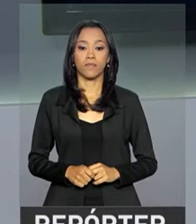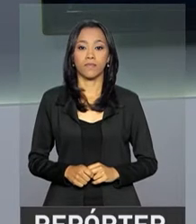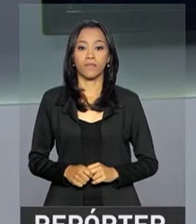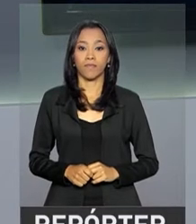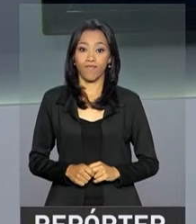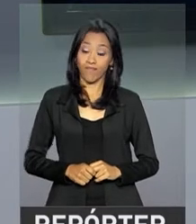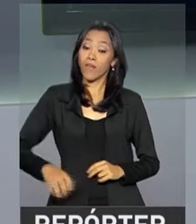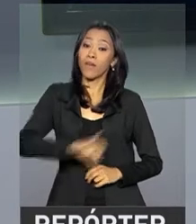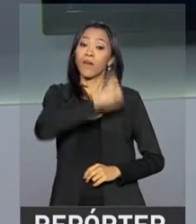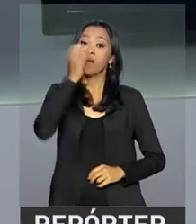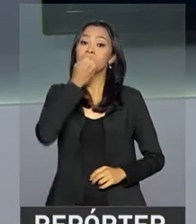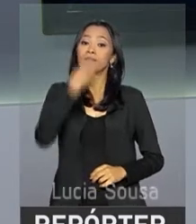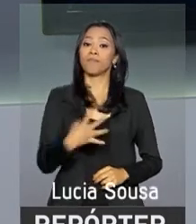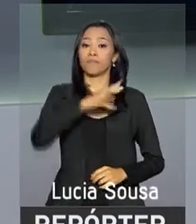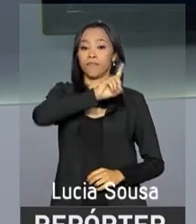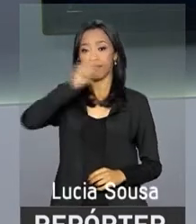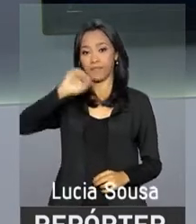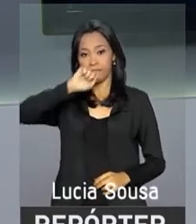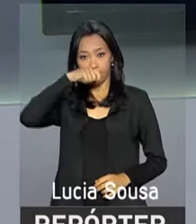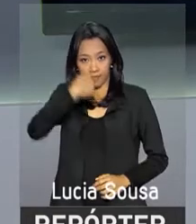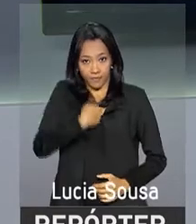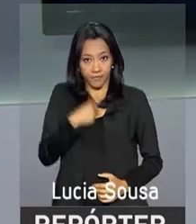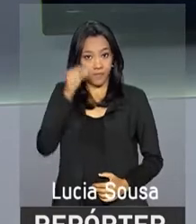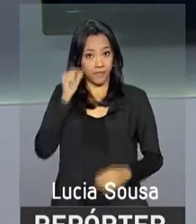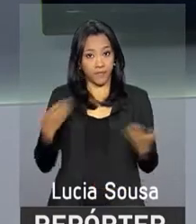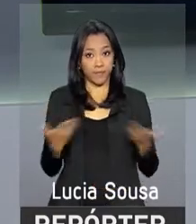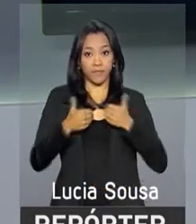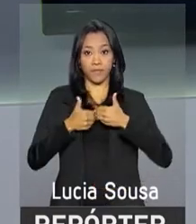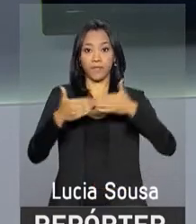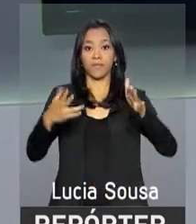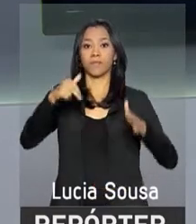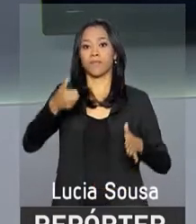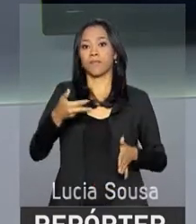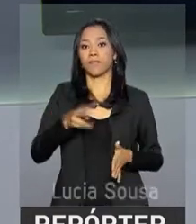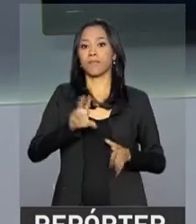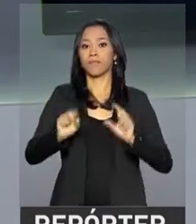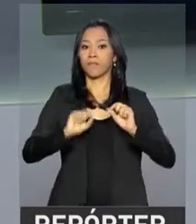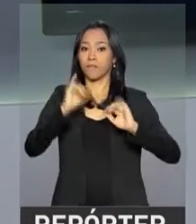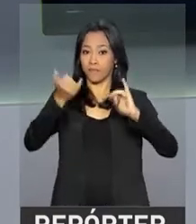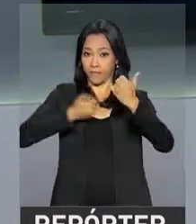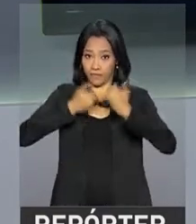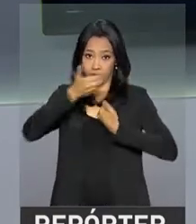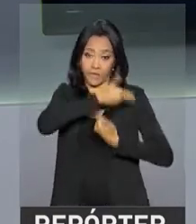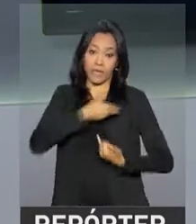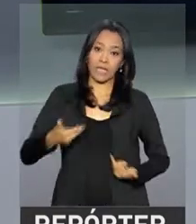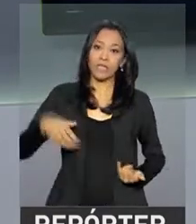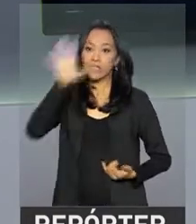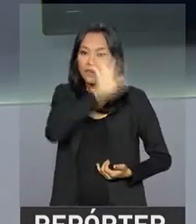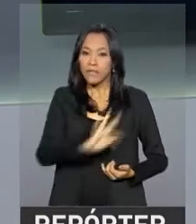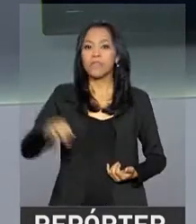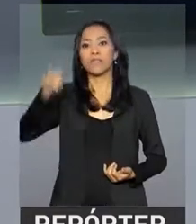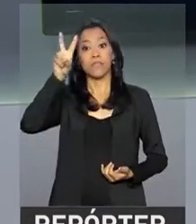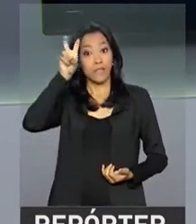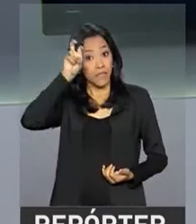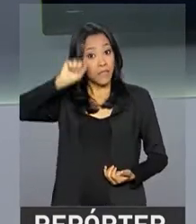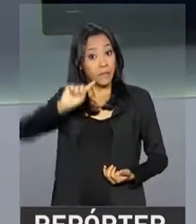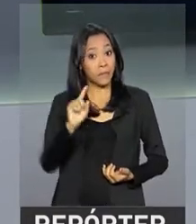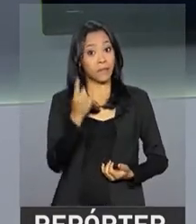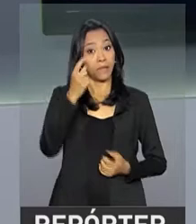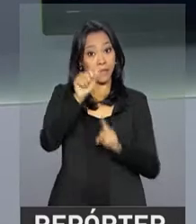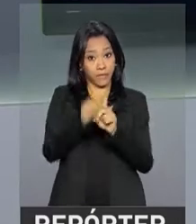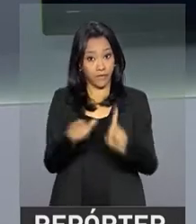olá bom dia eu sou o cara bate e começa agora o repórter nbr com as notícias do governo federal desta quinta-feira 1º de